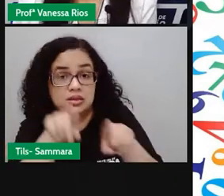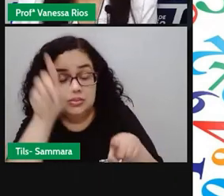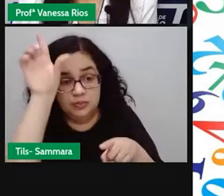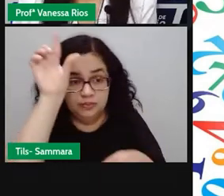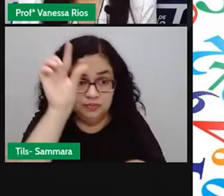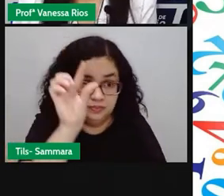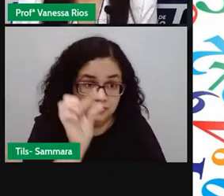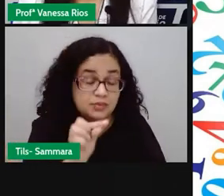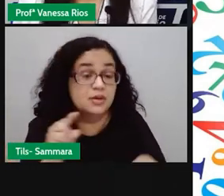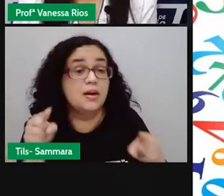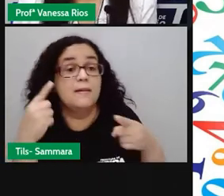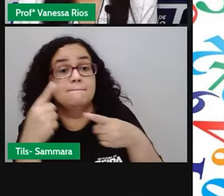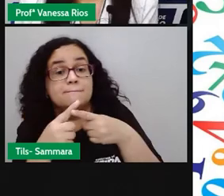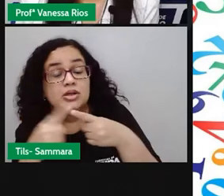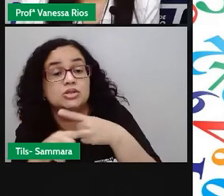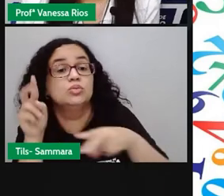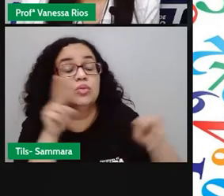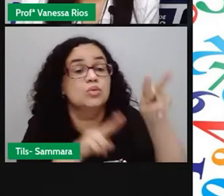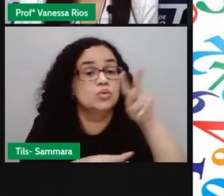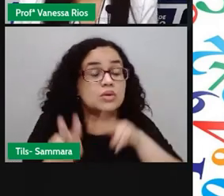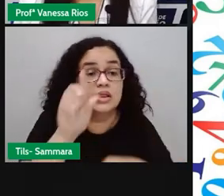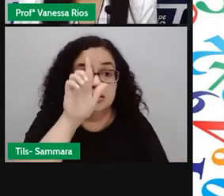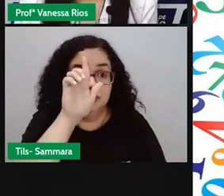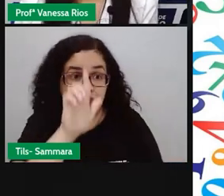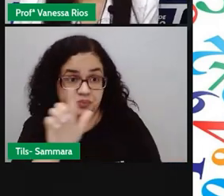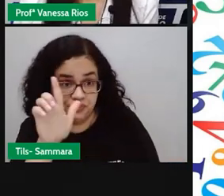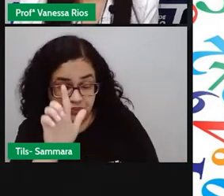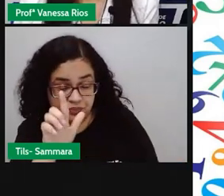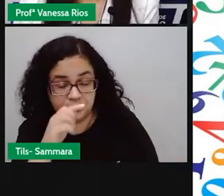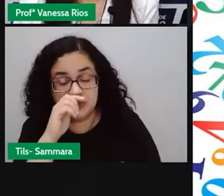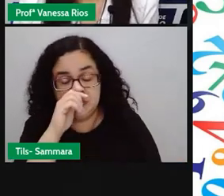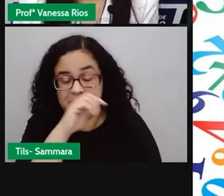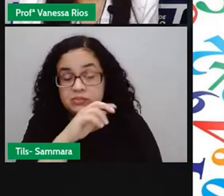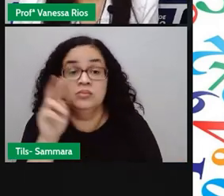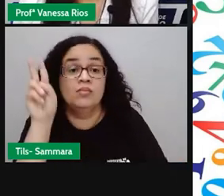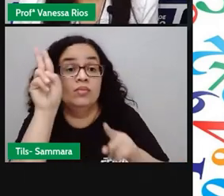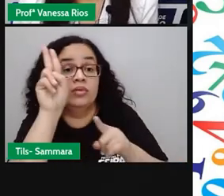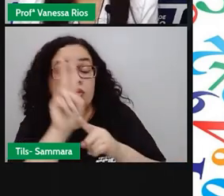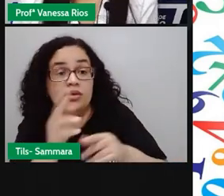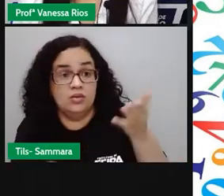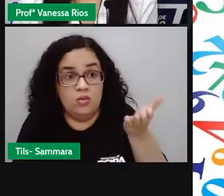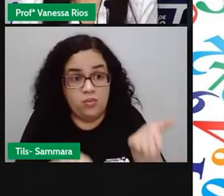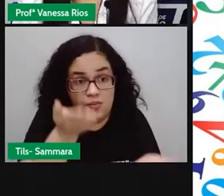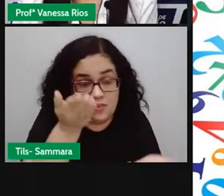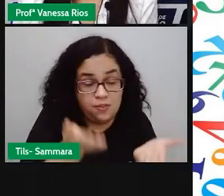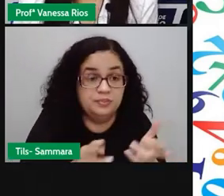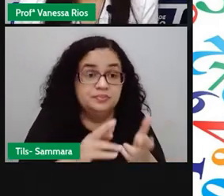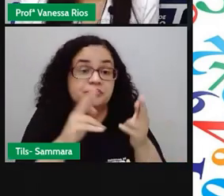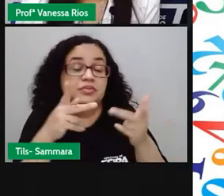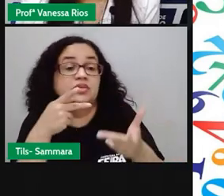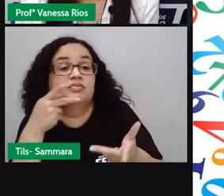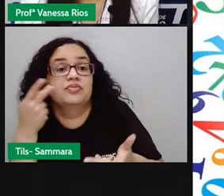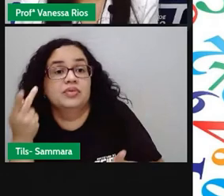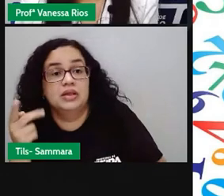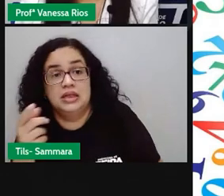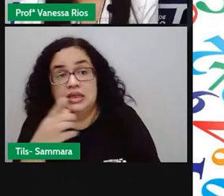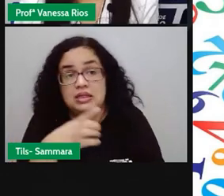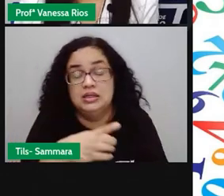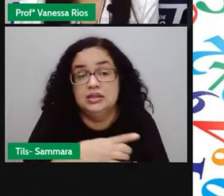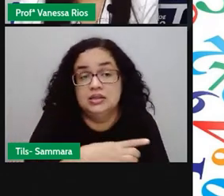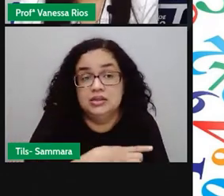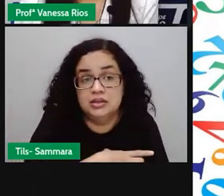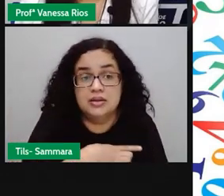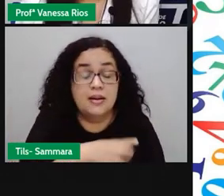menores. Mas a gente observa que o litro e o mililitro são as unidades de medida, quando a gente fala em medir